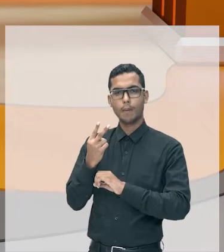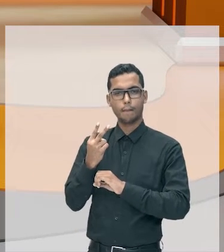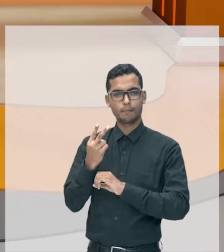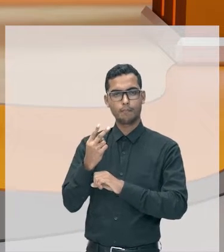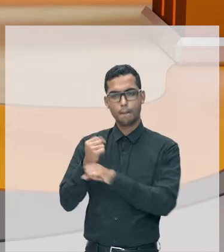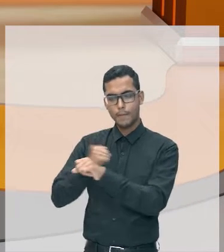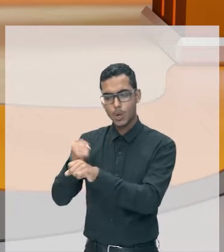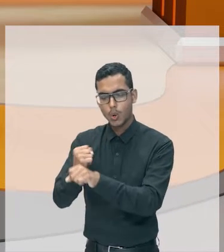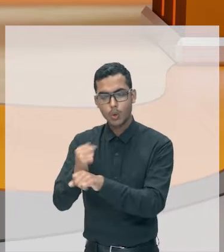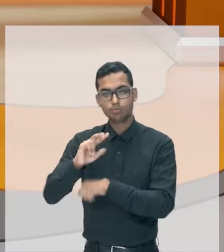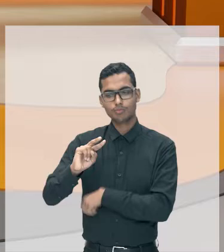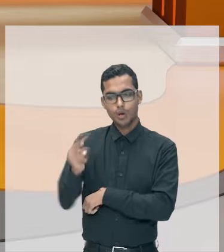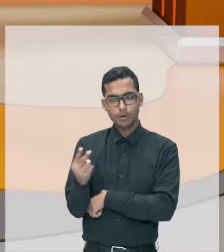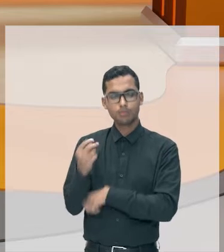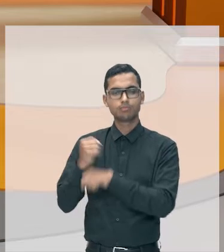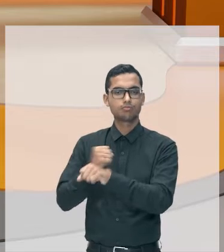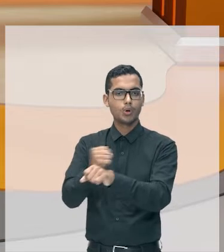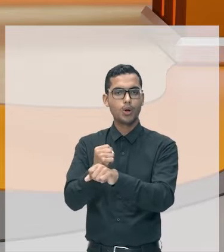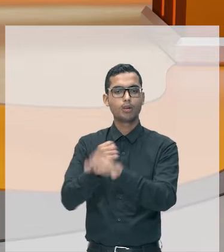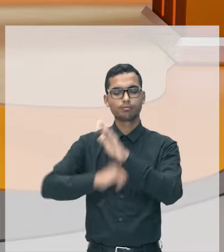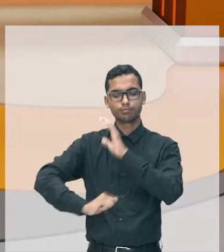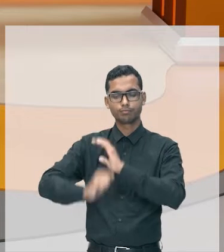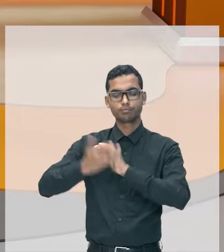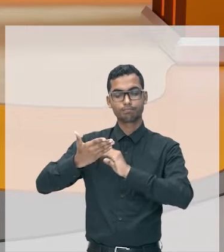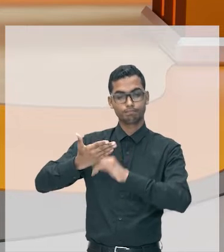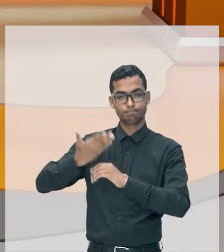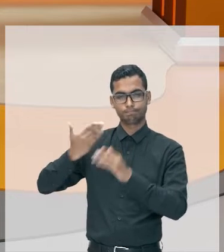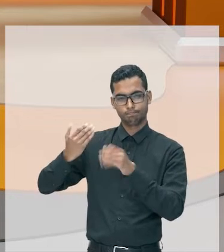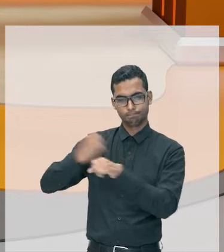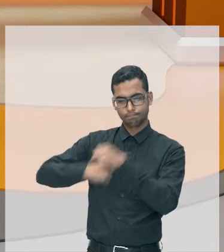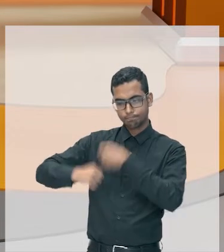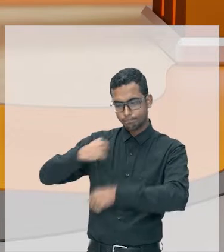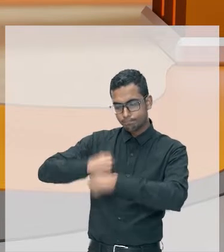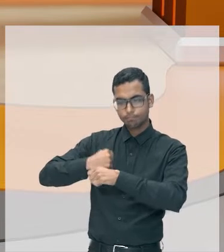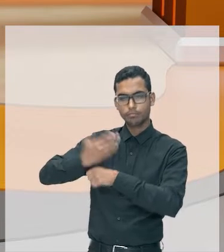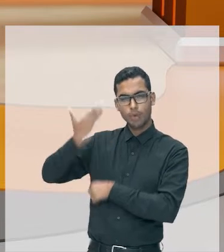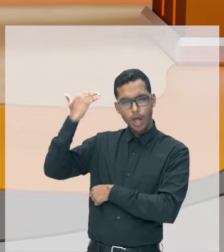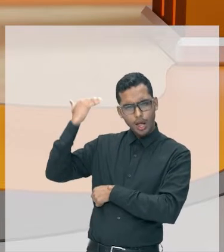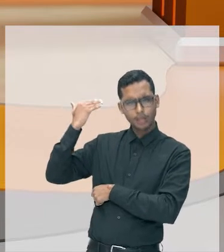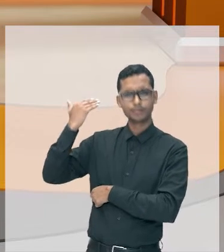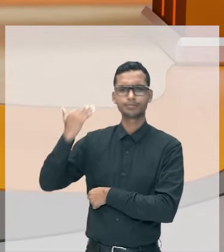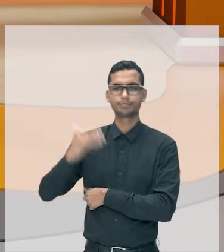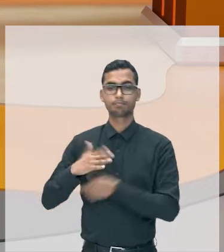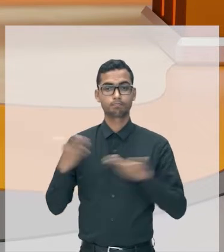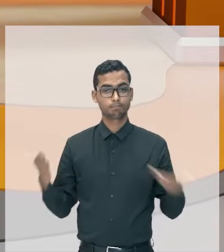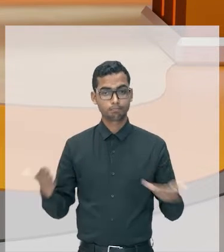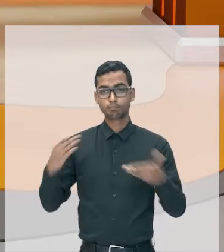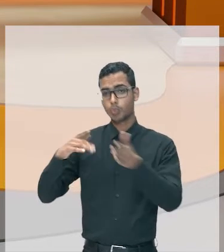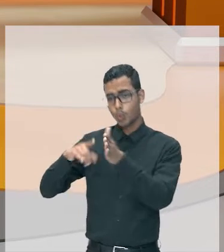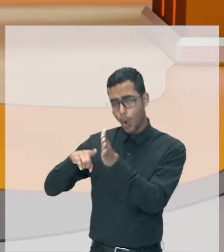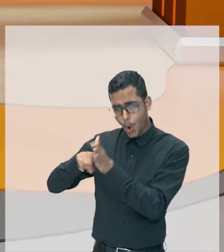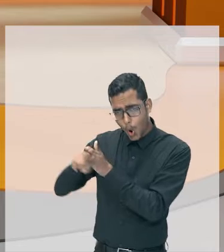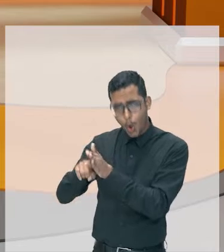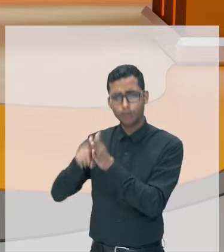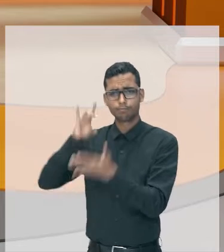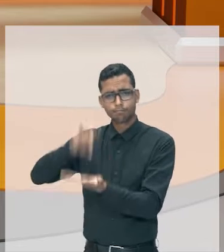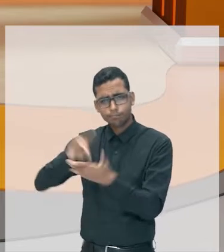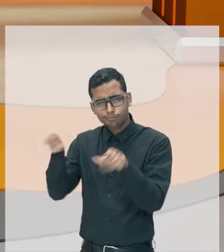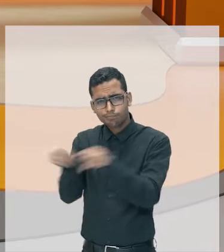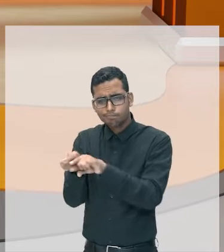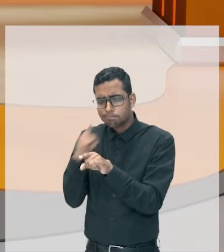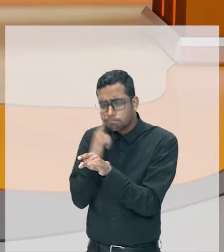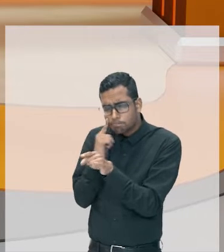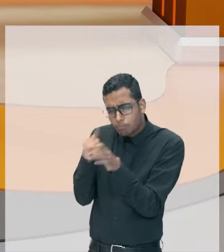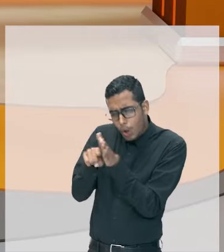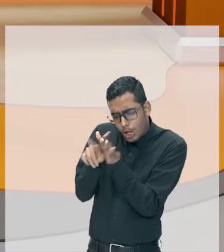Então, o papel do historiador é ir lá e investigar, buscar conhecer e descobrir.